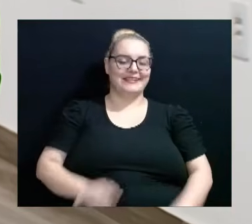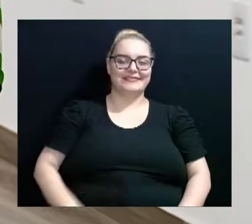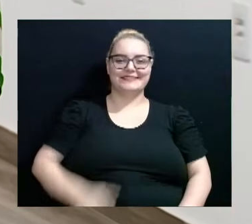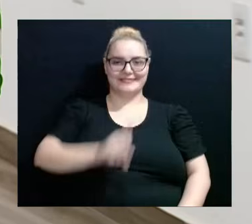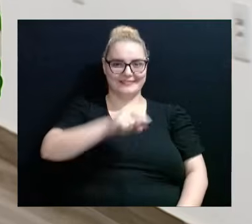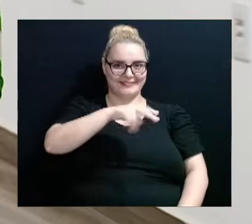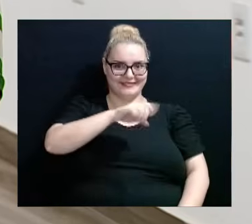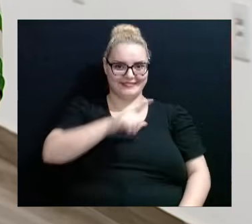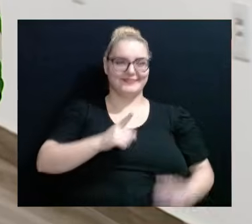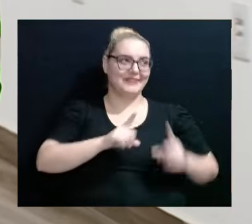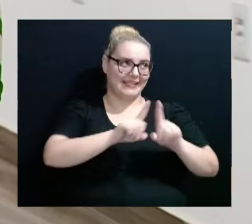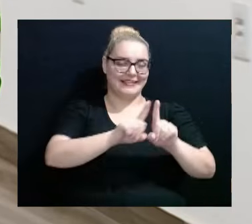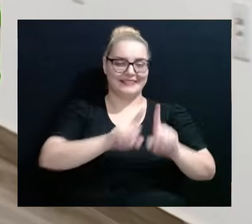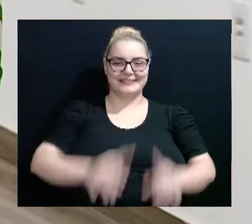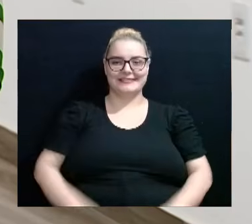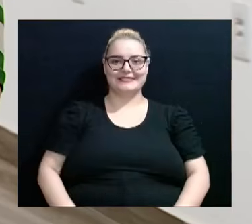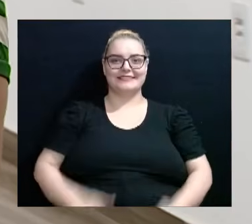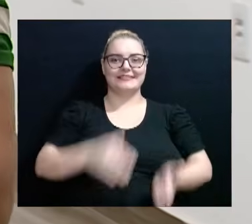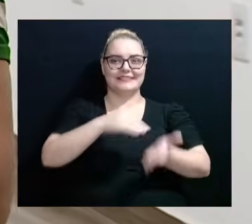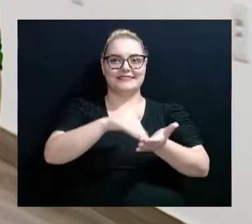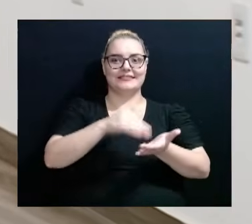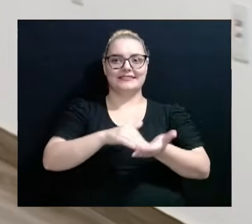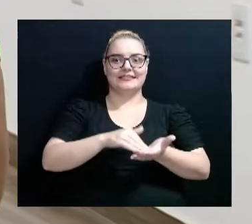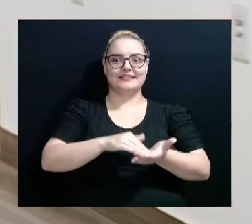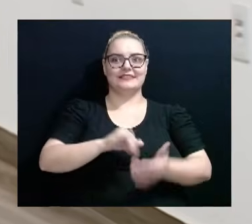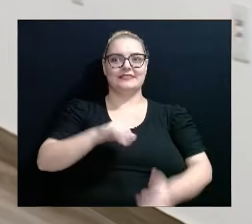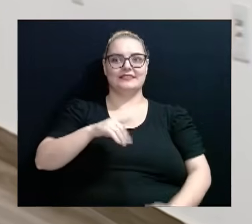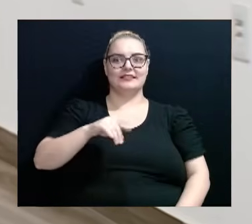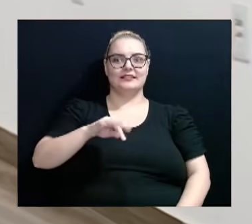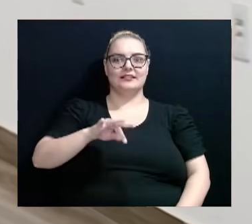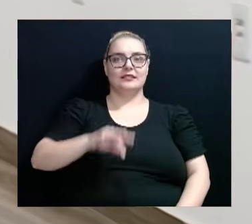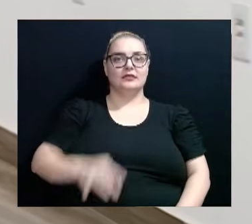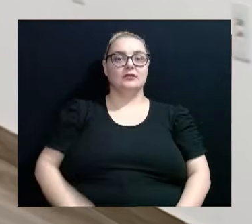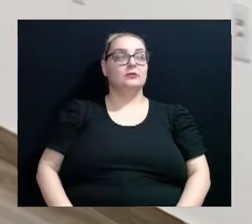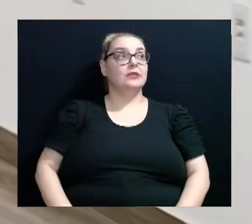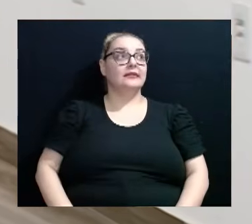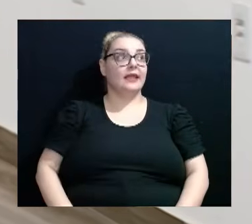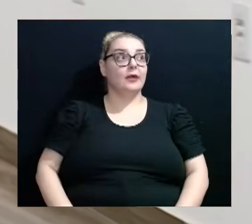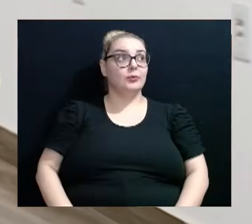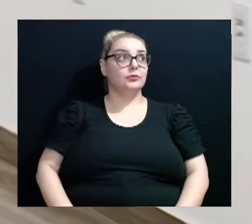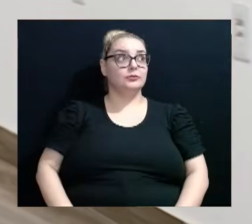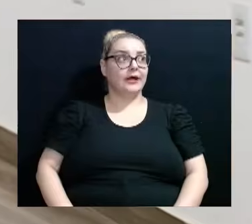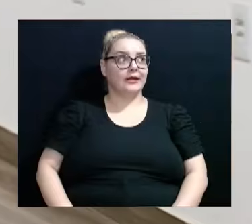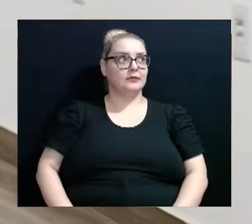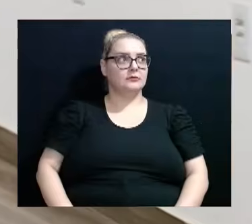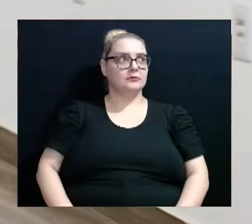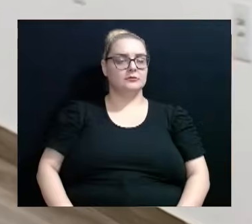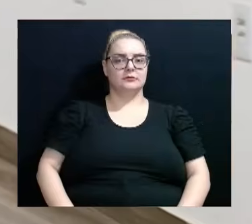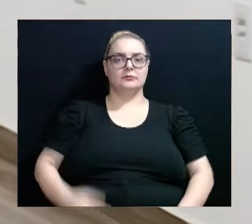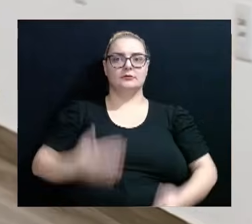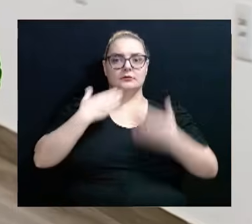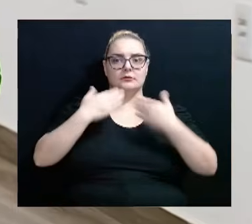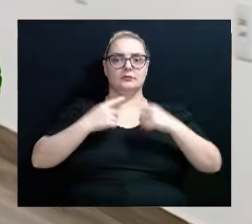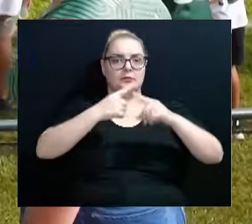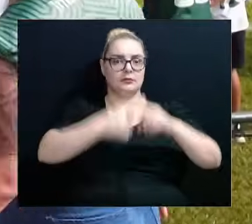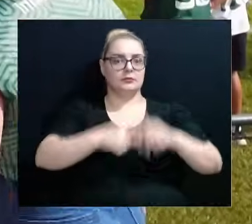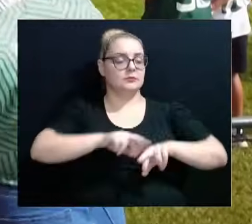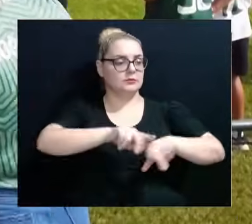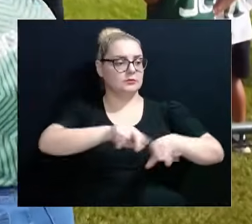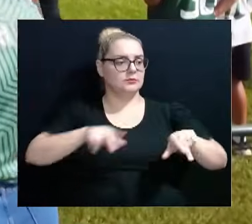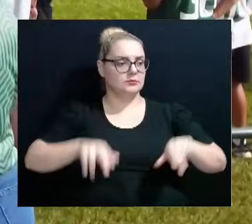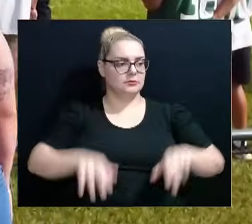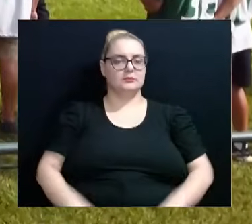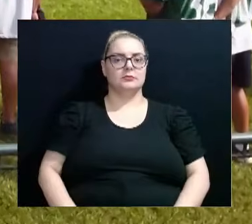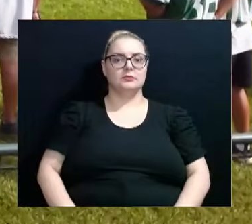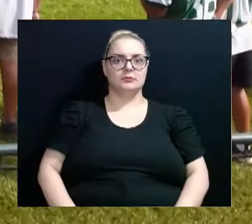comprometidas, né? E isso aí fortalece muito o crescimento da modalidade em Campinas e do Guarani Índias.